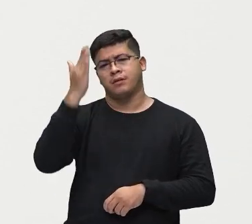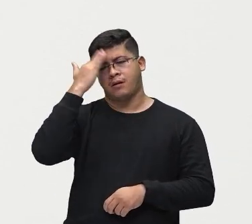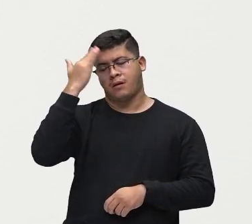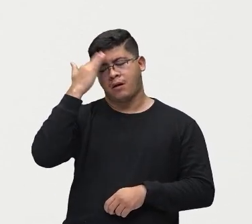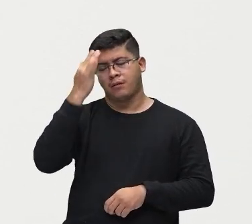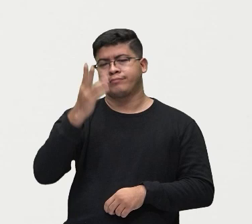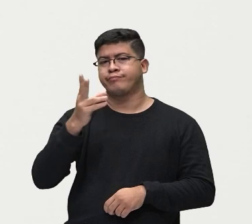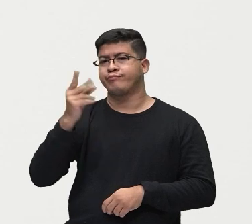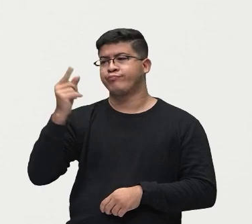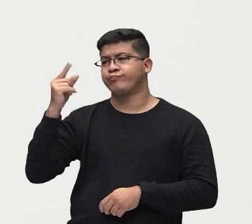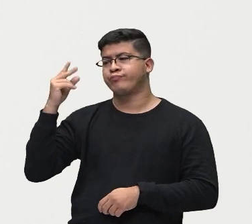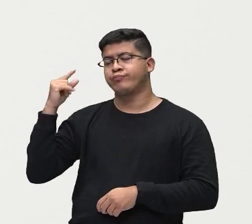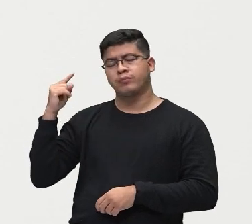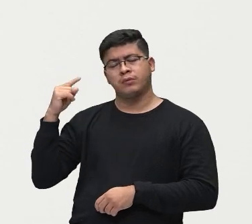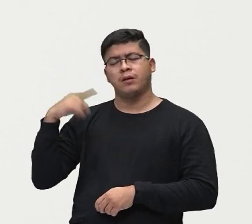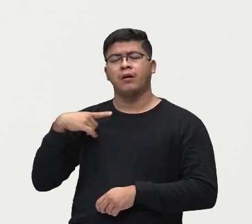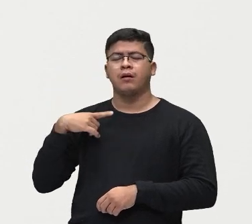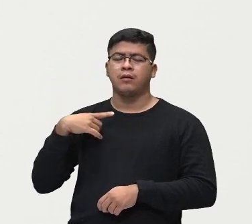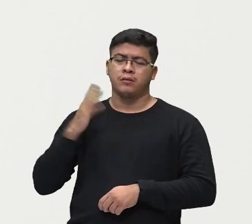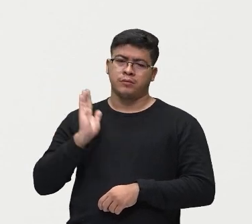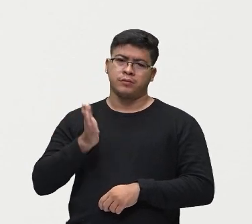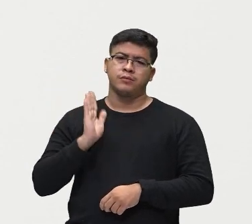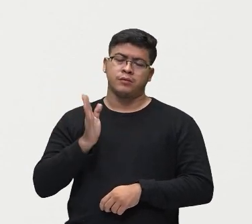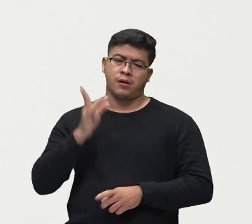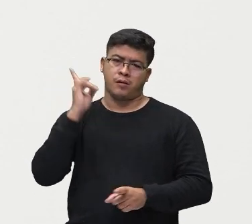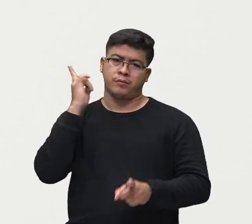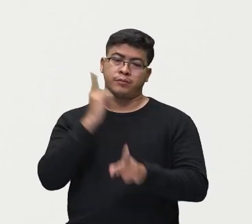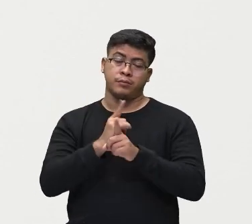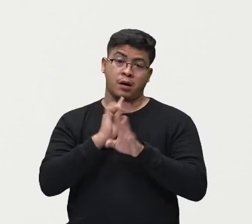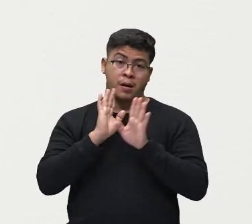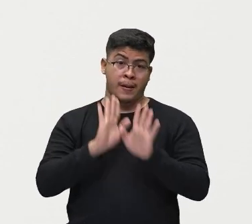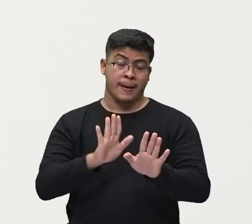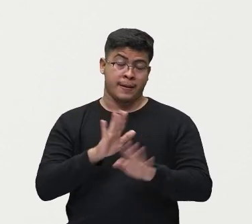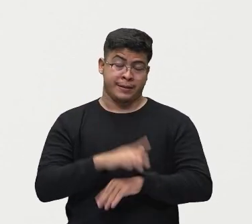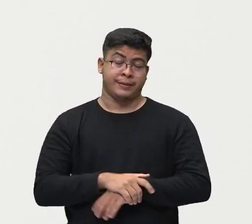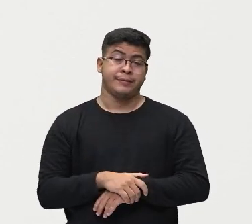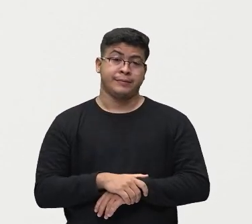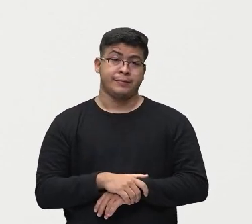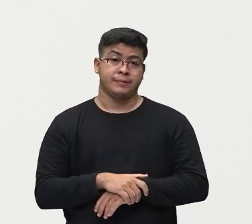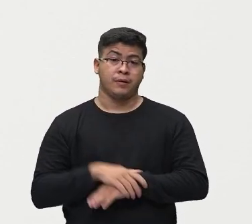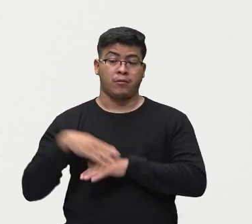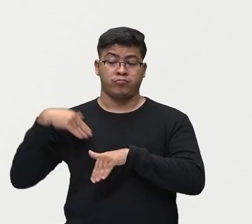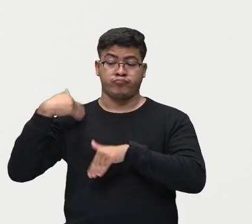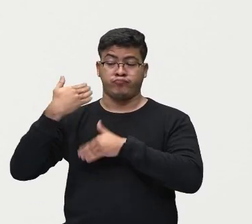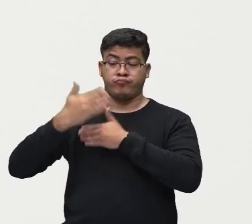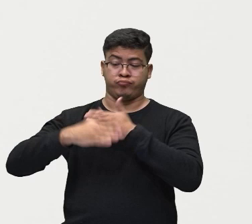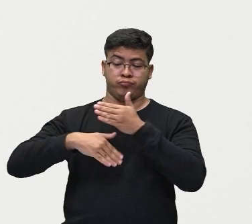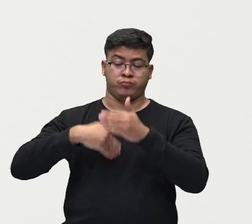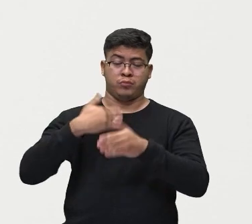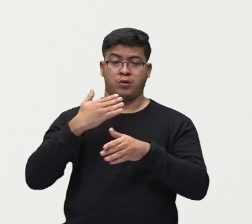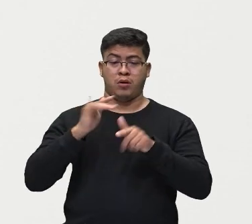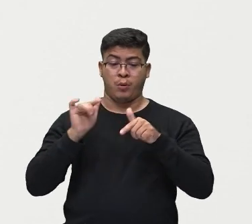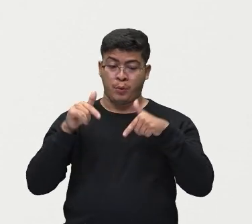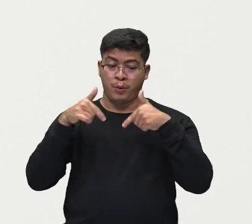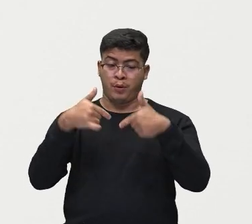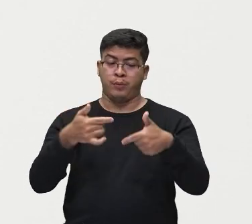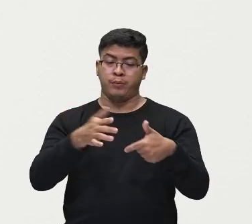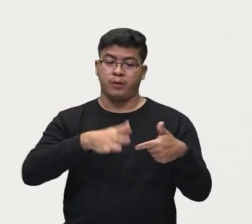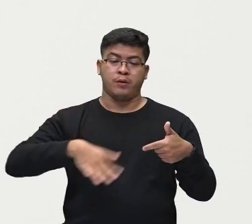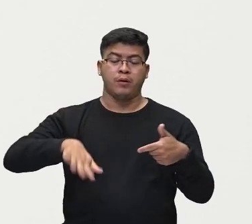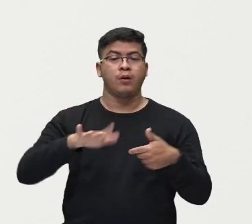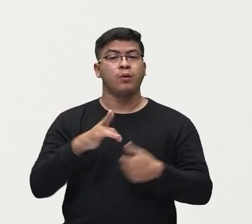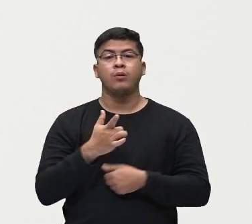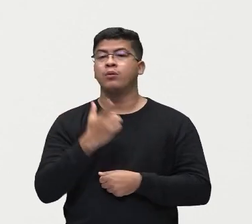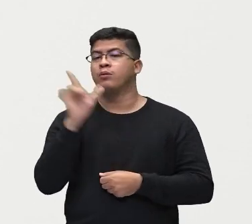antiga construção, né? Uma antiga descoberta, mas com a sua evolução e a aplicação das